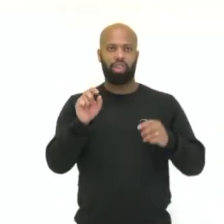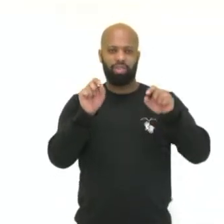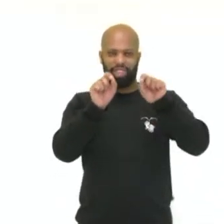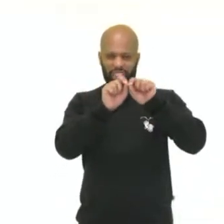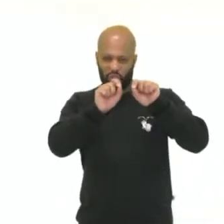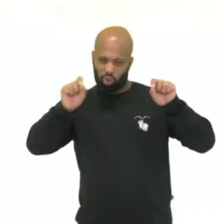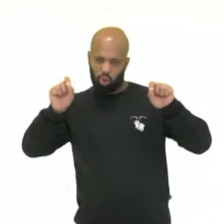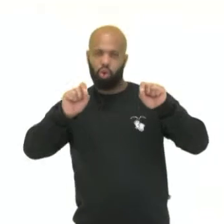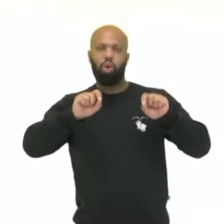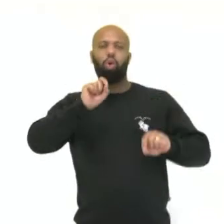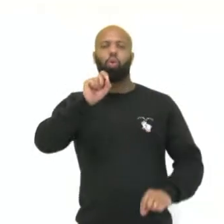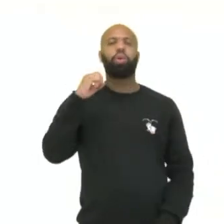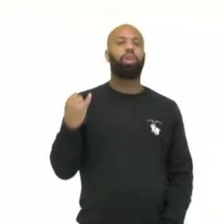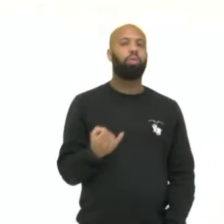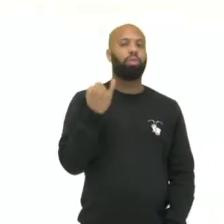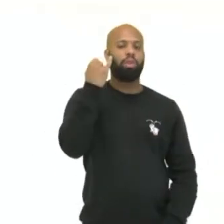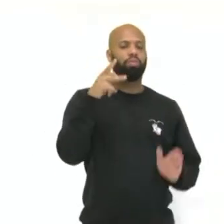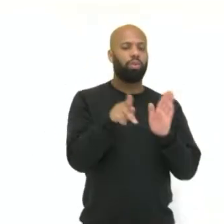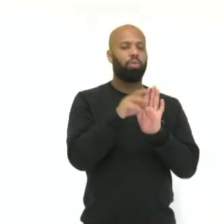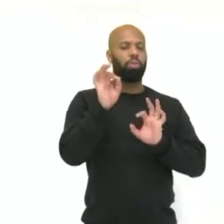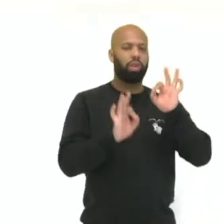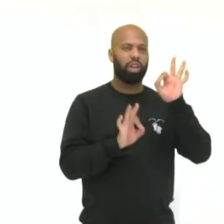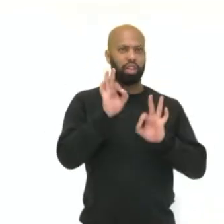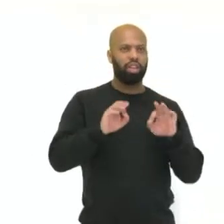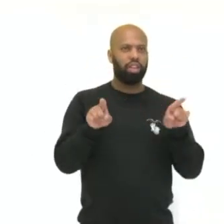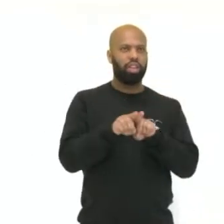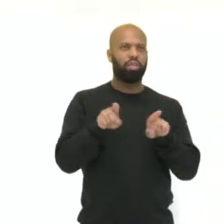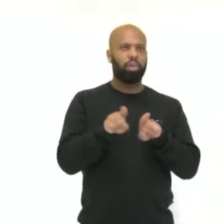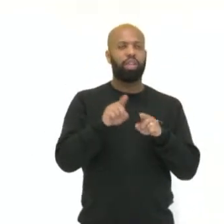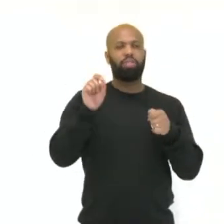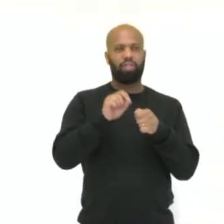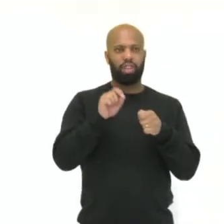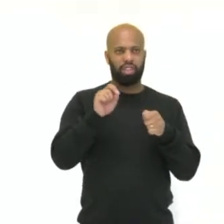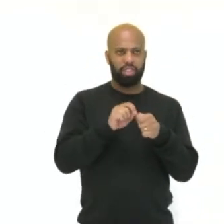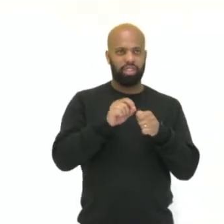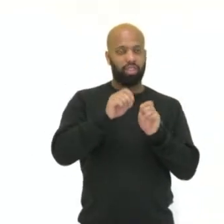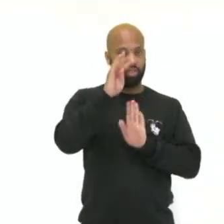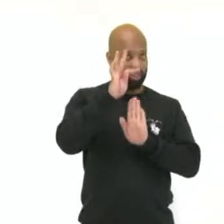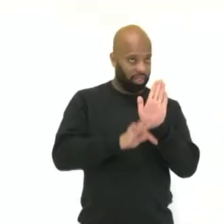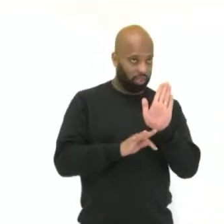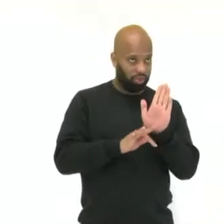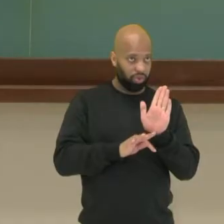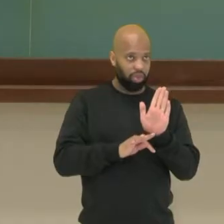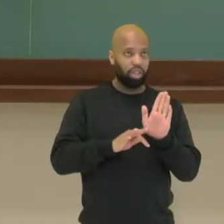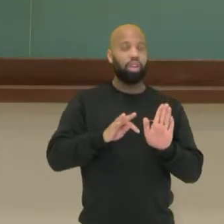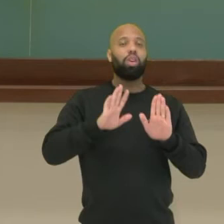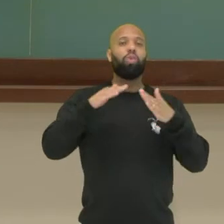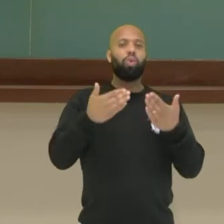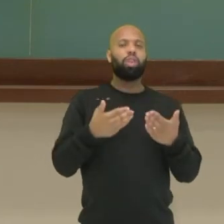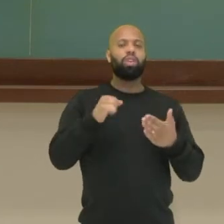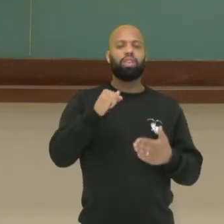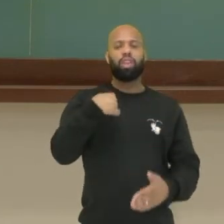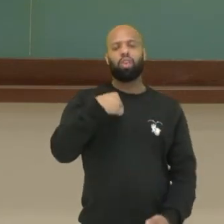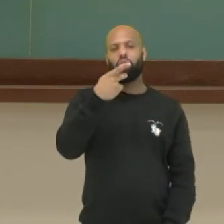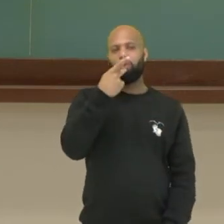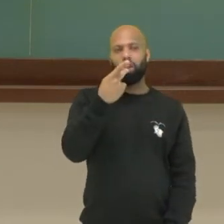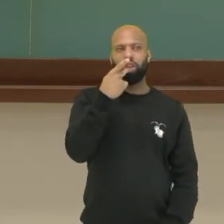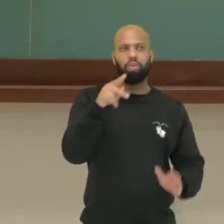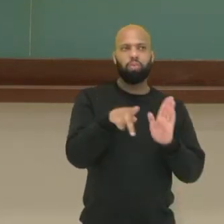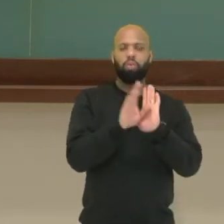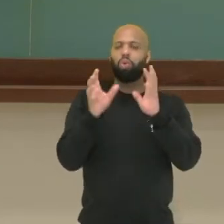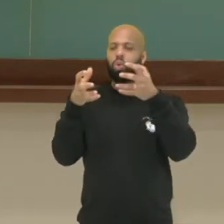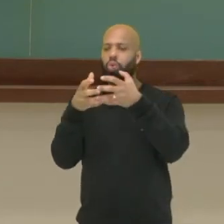é a importância delas para a organização e ou construção do texto? Quando eu estou falando em